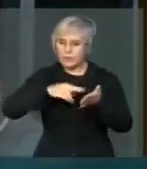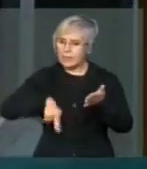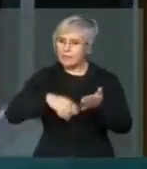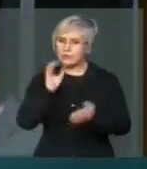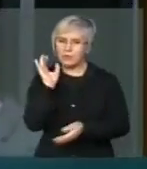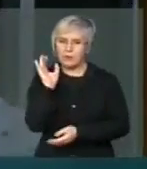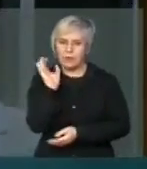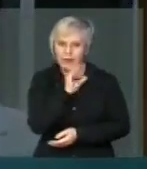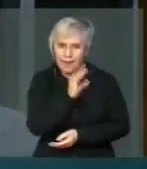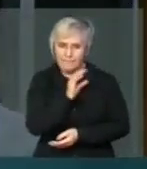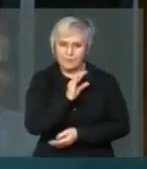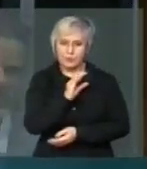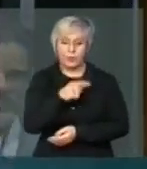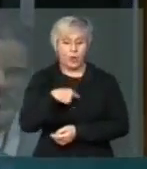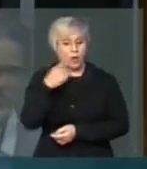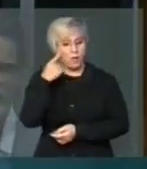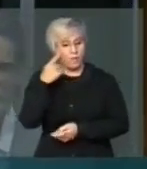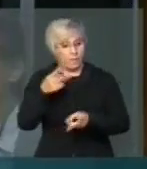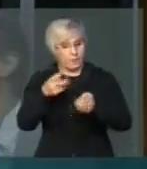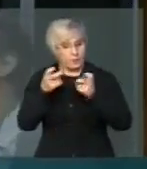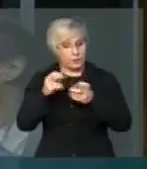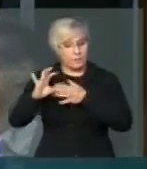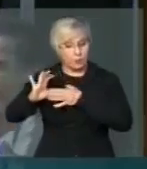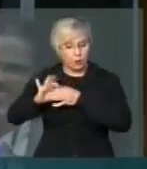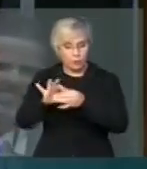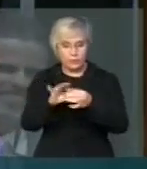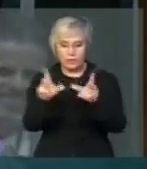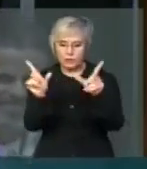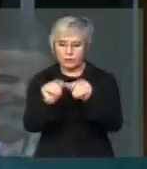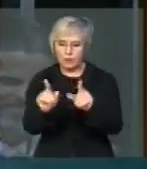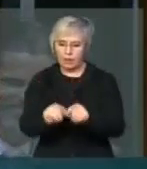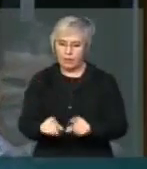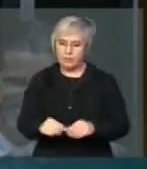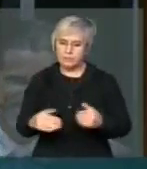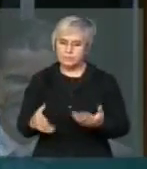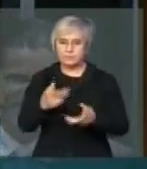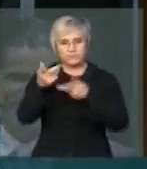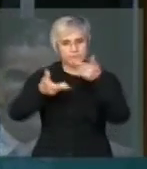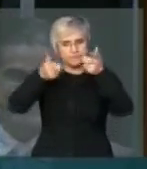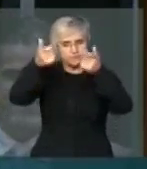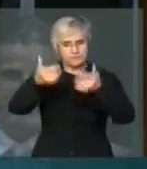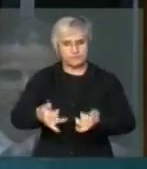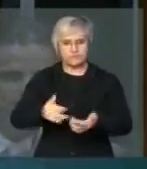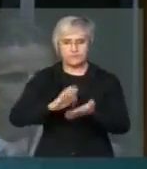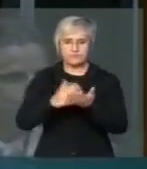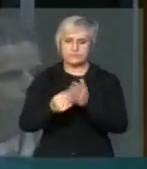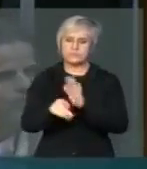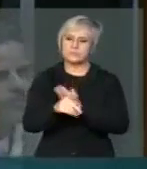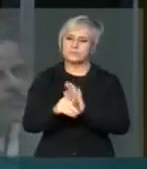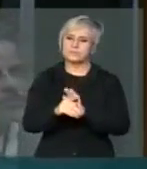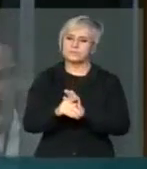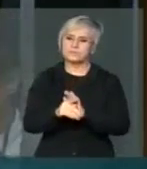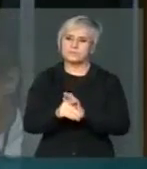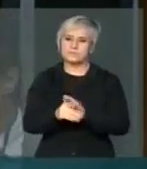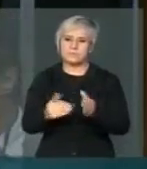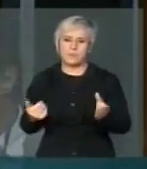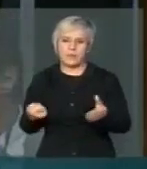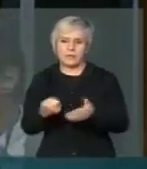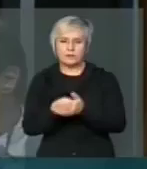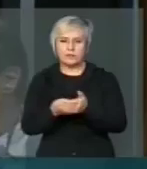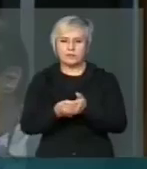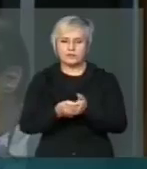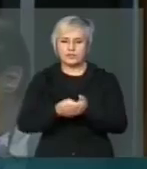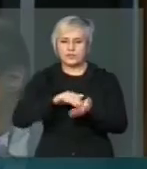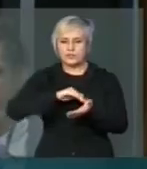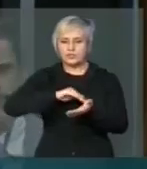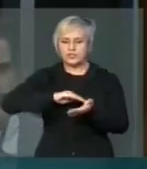CSNU. Autor, Poder Executivo. Relatório. Trata-se de projeto de lei que dispõe sobre a ação de indisponibilidade de bens,